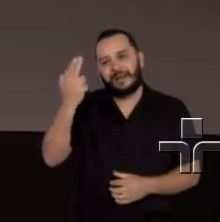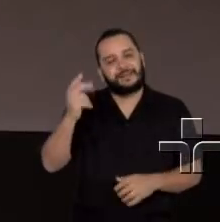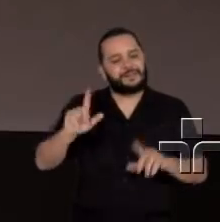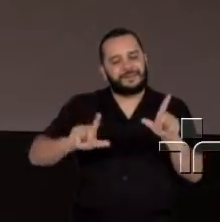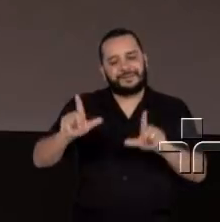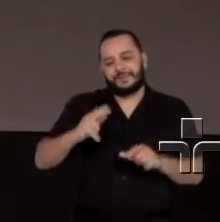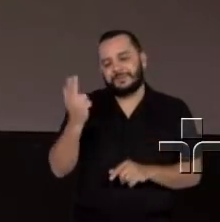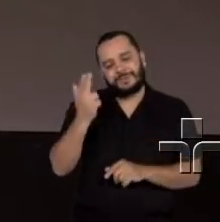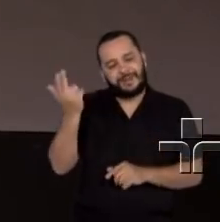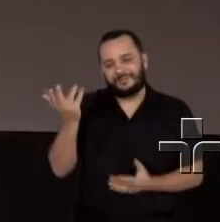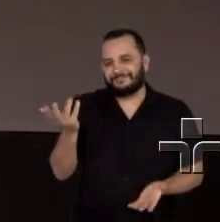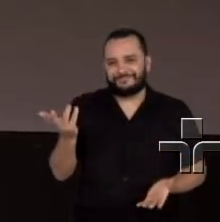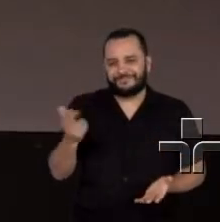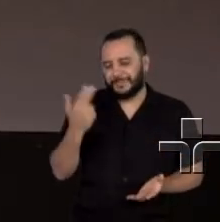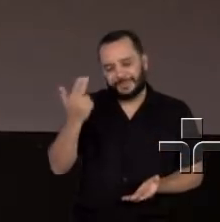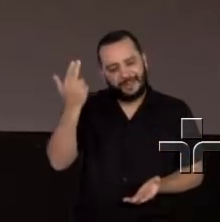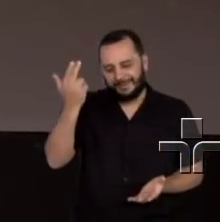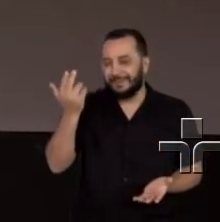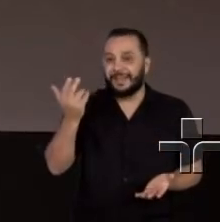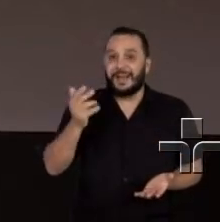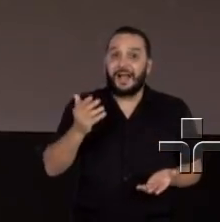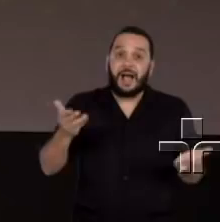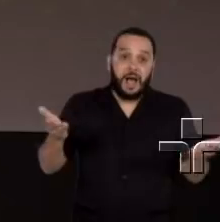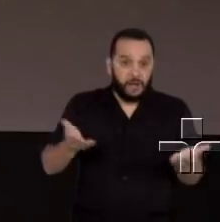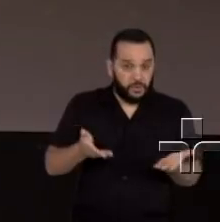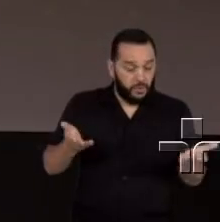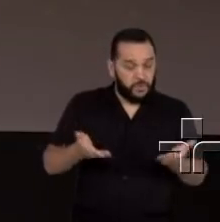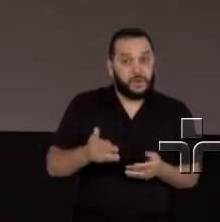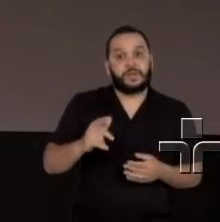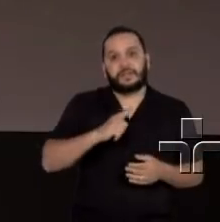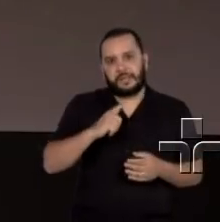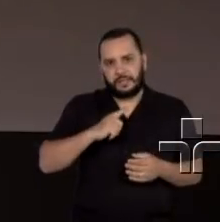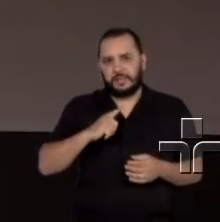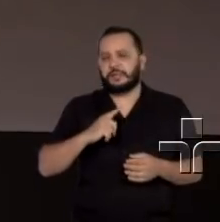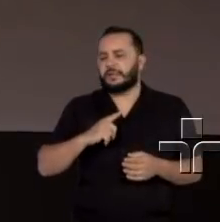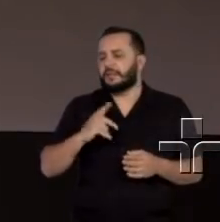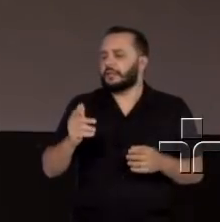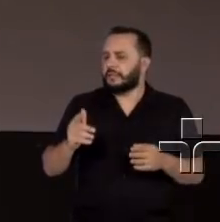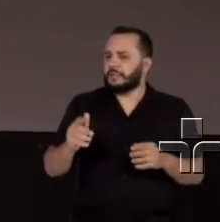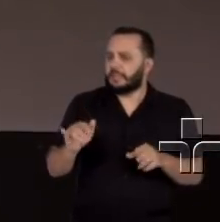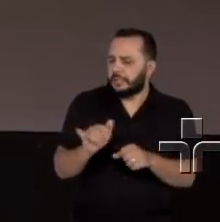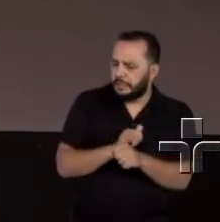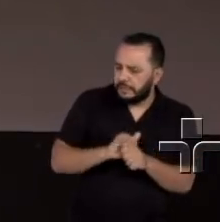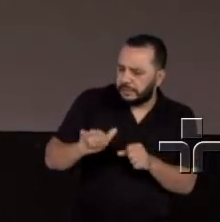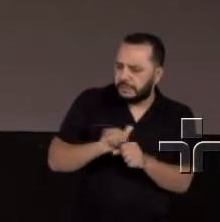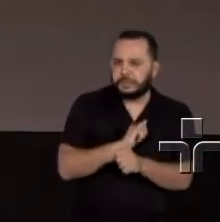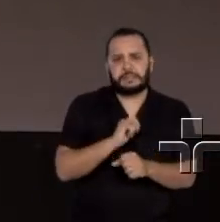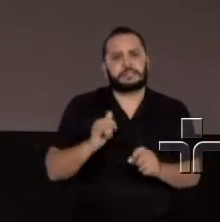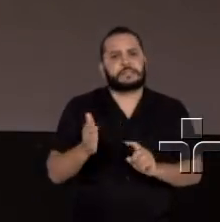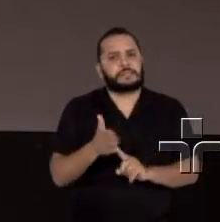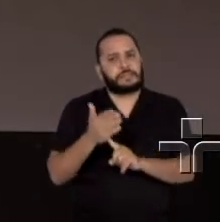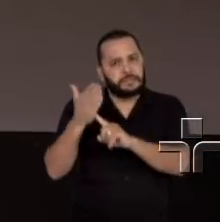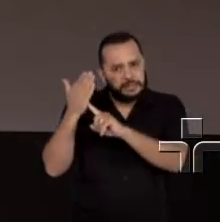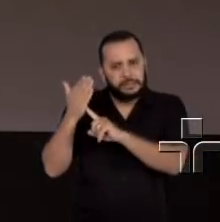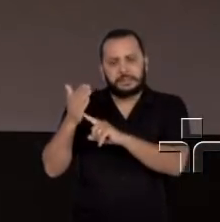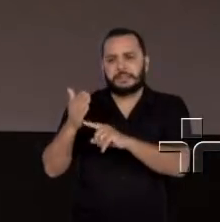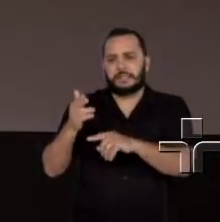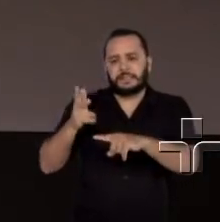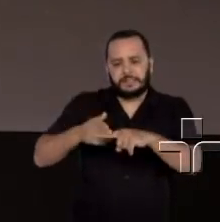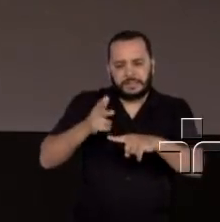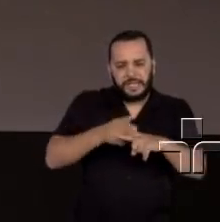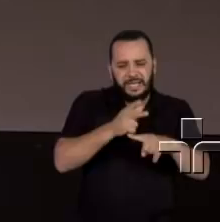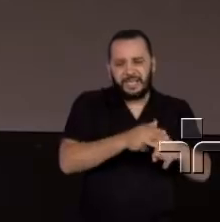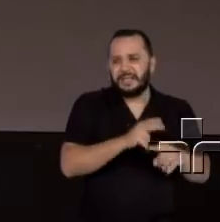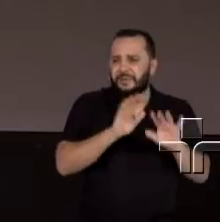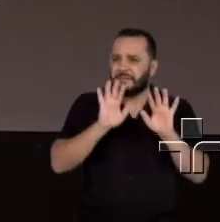dá. Talvez agora existe um pouco mais de sofisticação no trabalho das séries e tal, mas mesmo